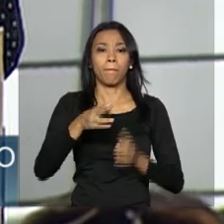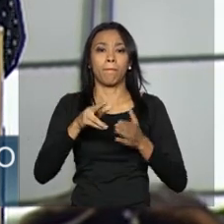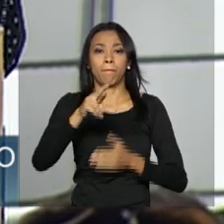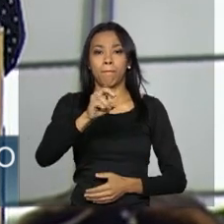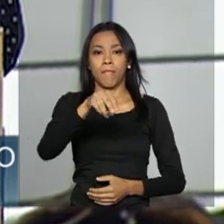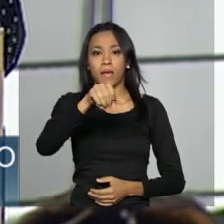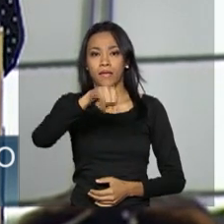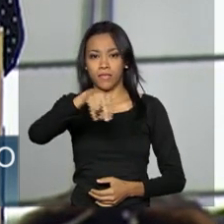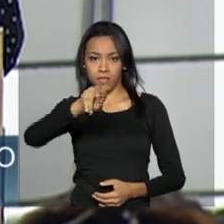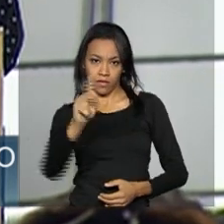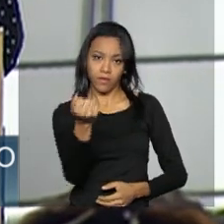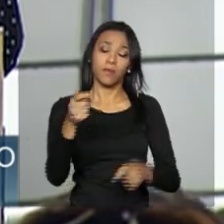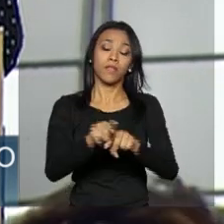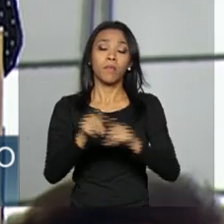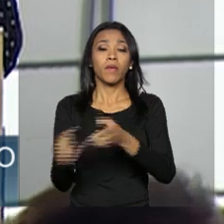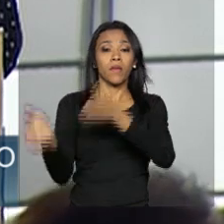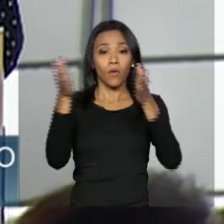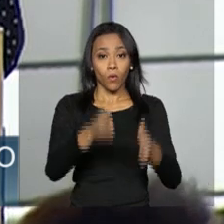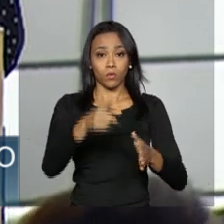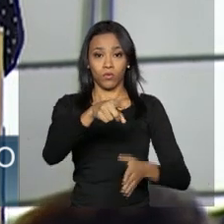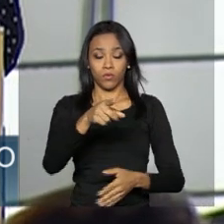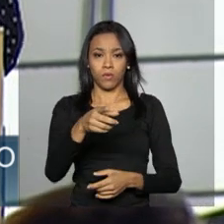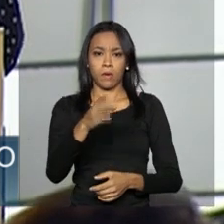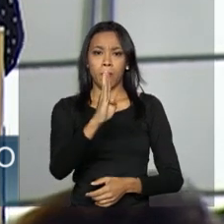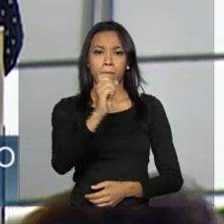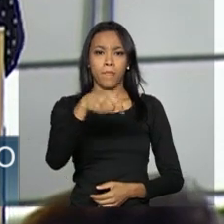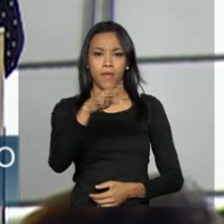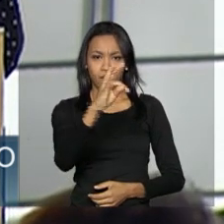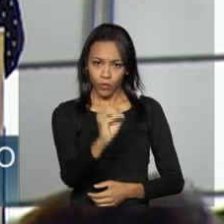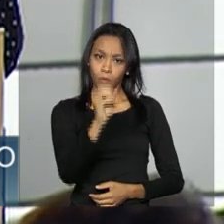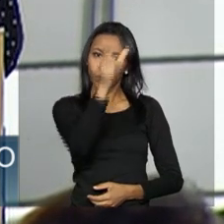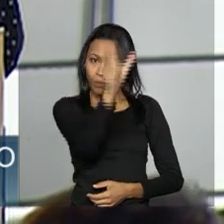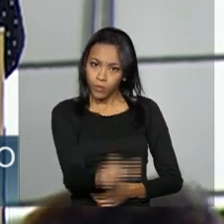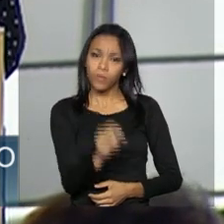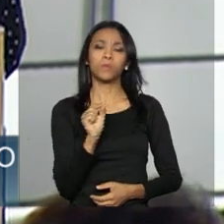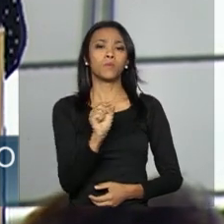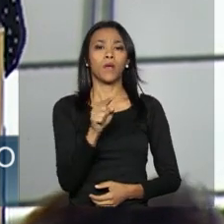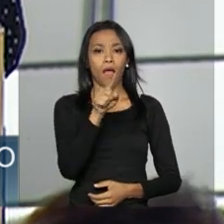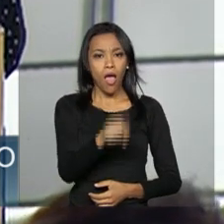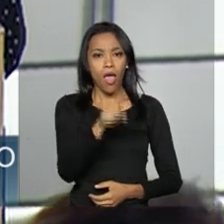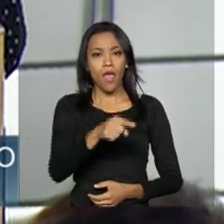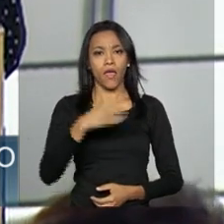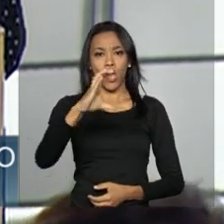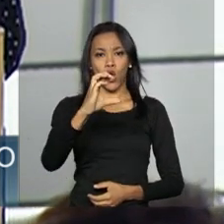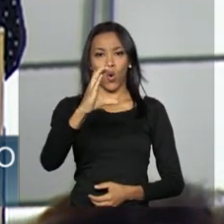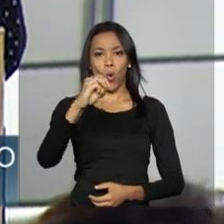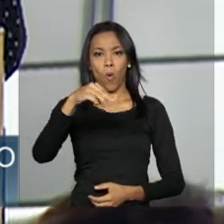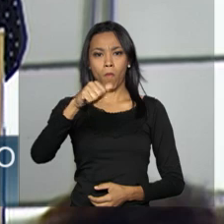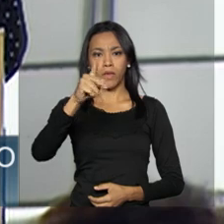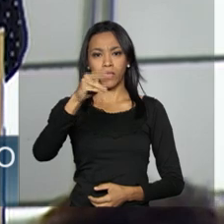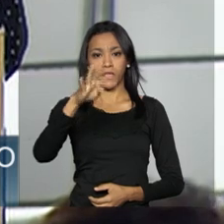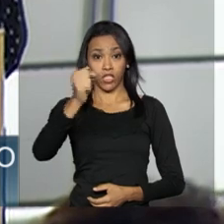Santos, comandante de Operações Navais. Bento Lima Leite de Albuquerque Júnior, comandante em chefe